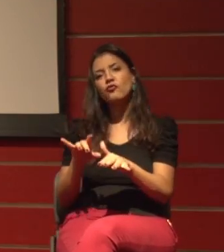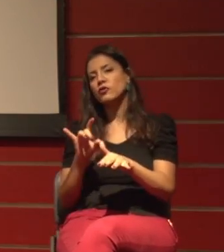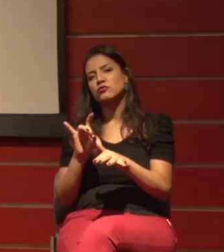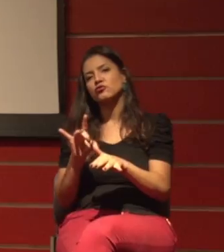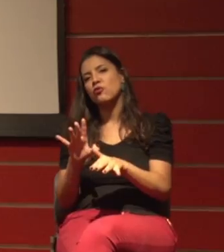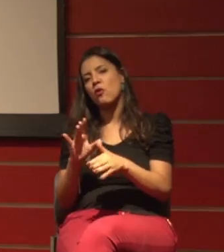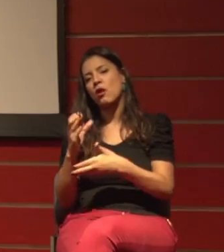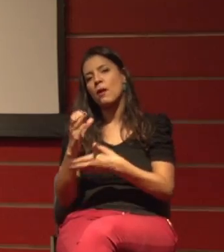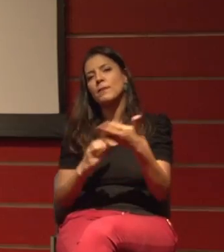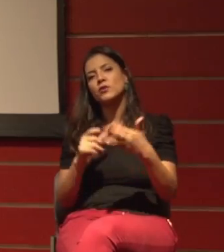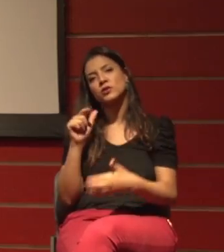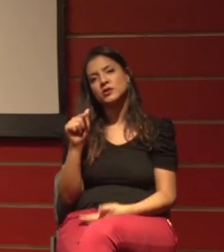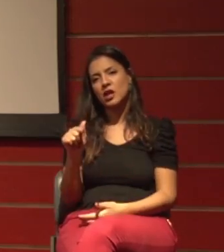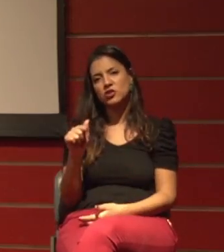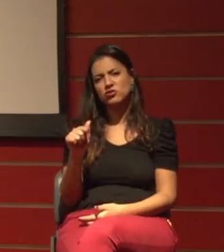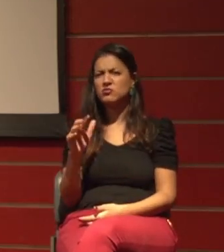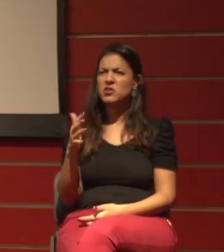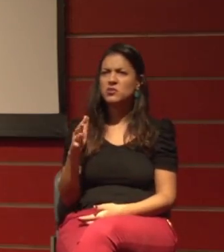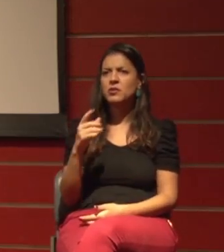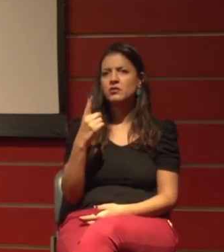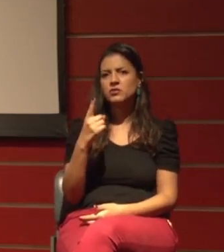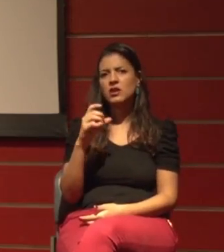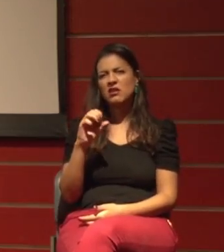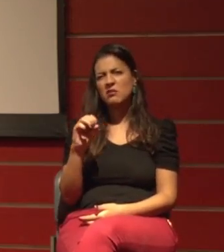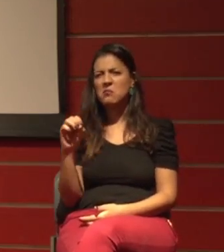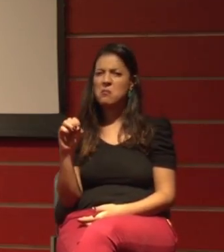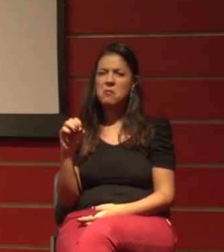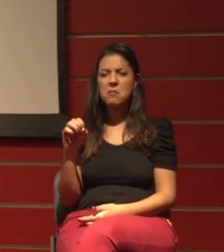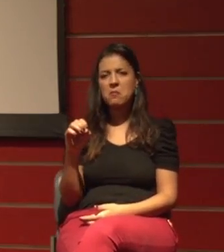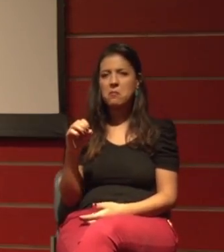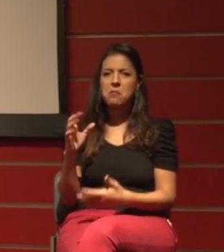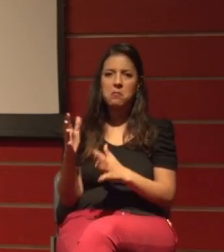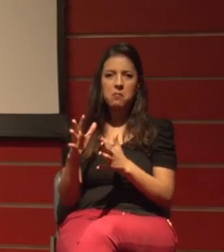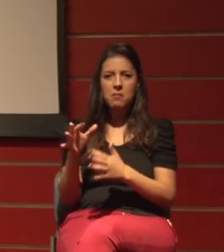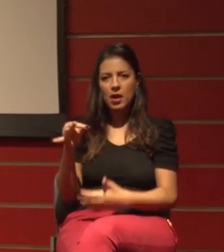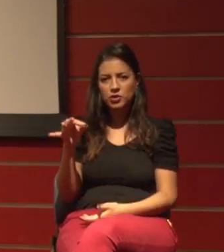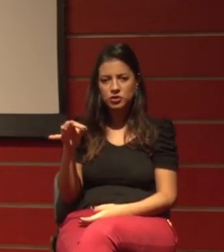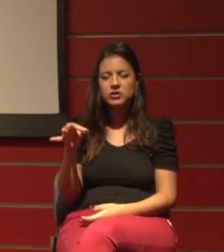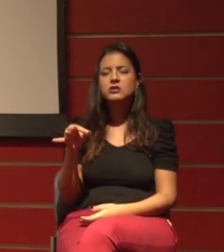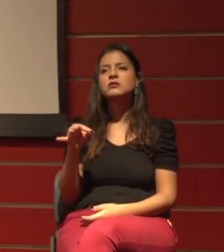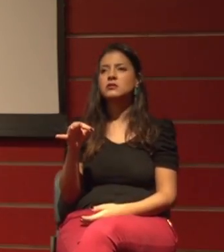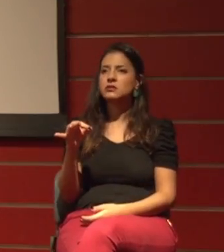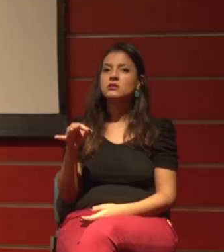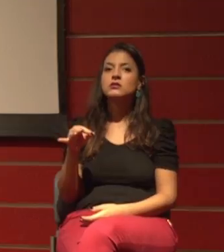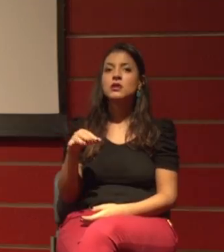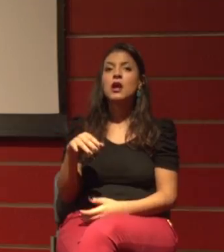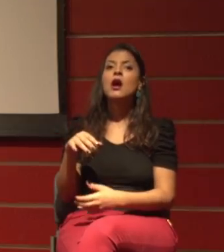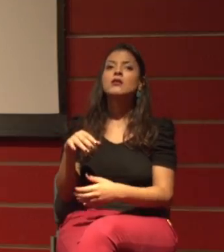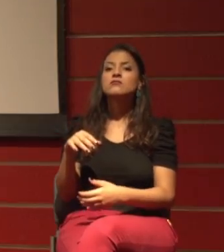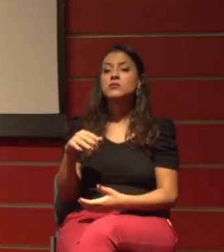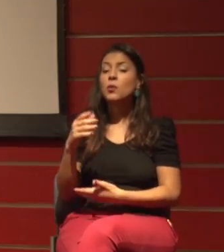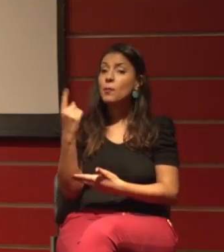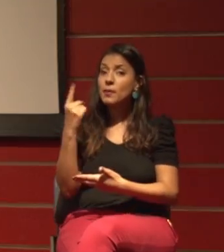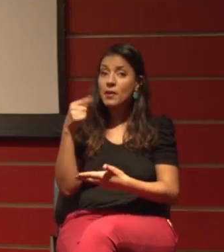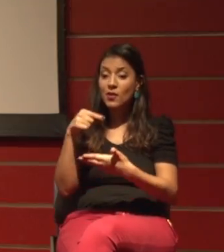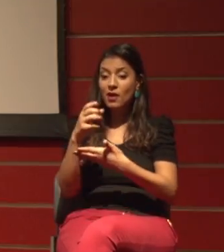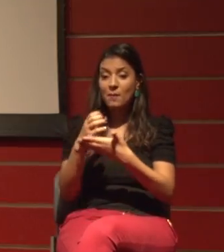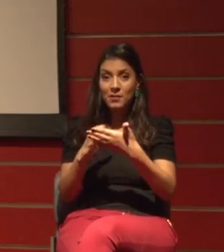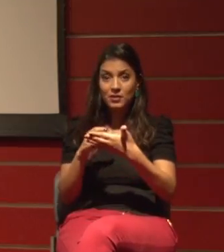capítulo que tem mais ou menos umas cento e poucas páginas E aí toda a história cresceu em torno das pesquisas eh